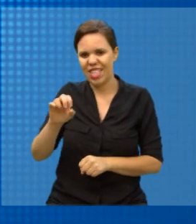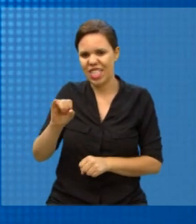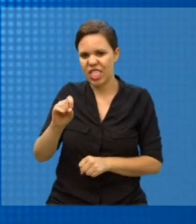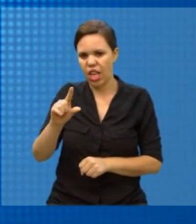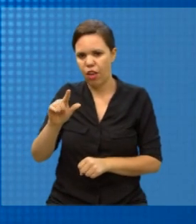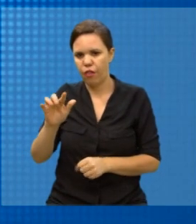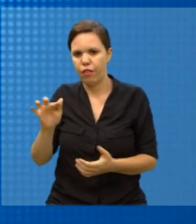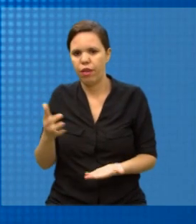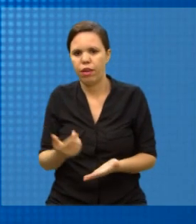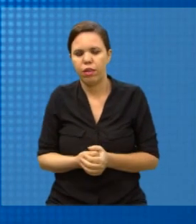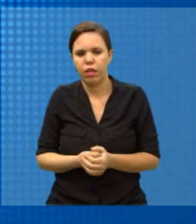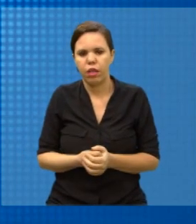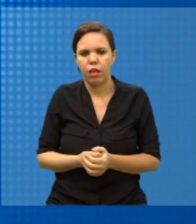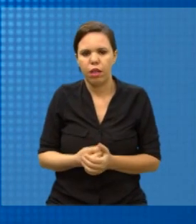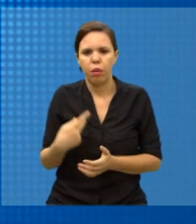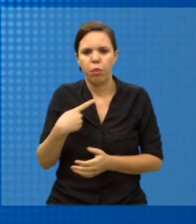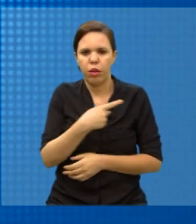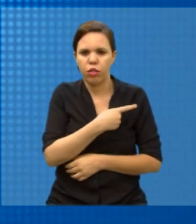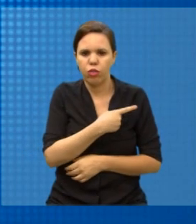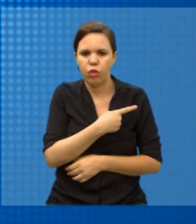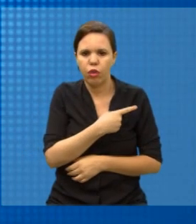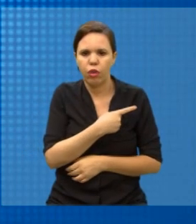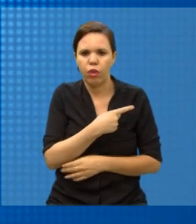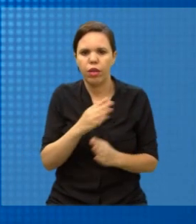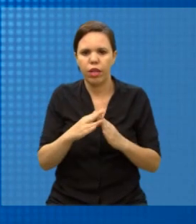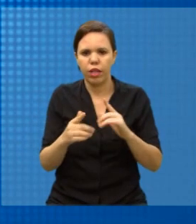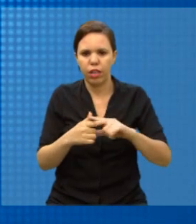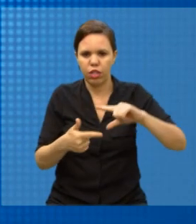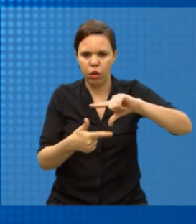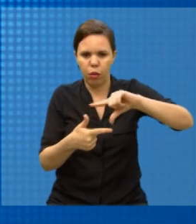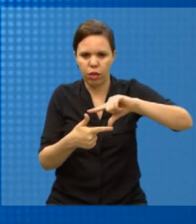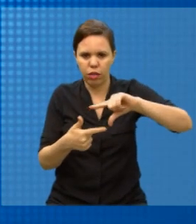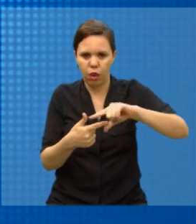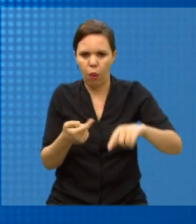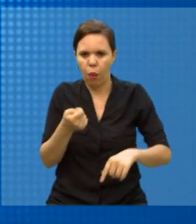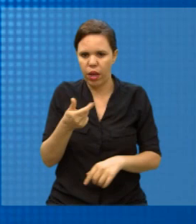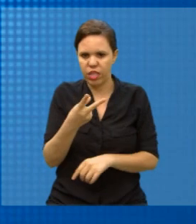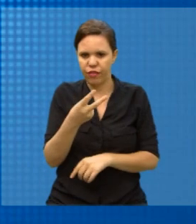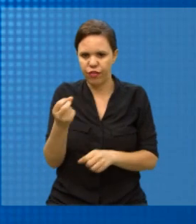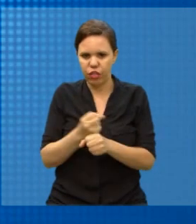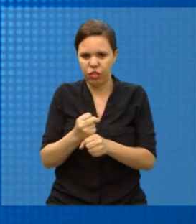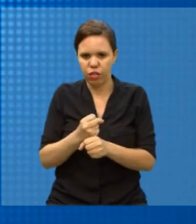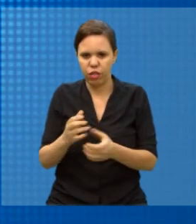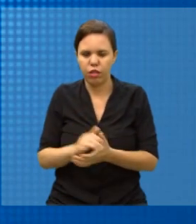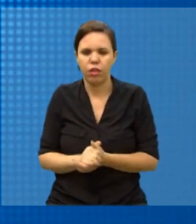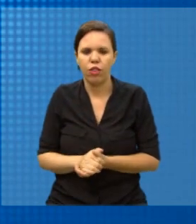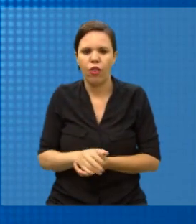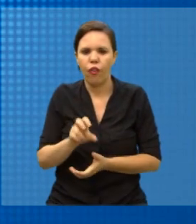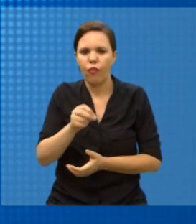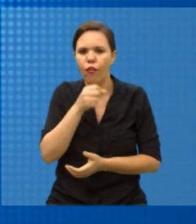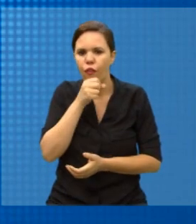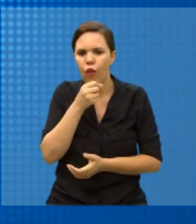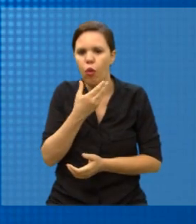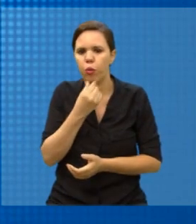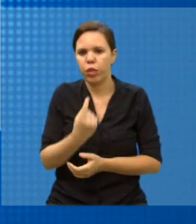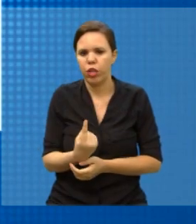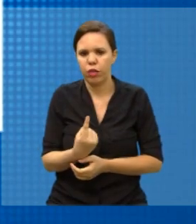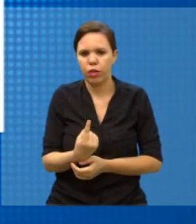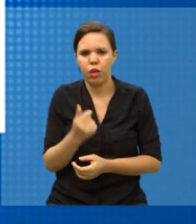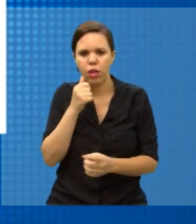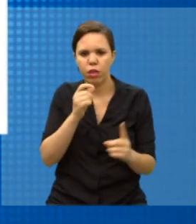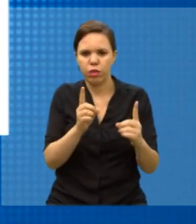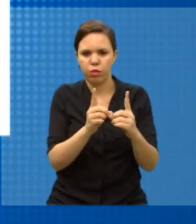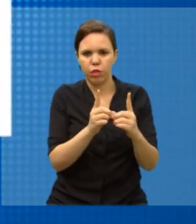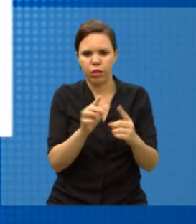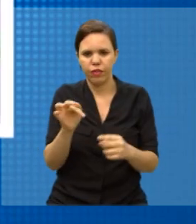Azevedo é pastor titular da Igreja do Evangelho Quadrangular há quase 20 anos. É avô de um menino e tanto a